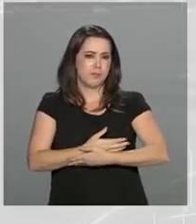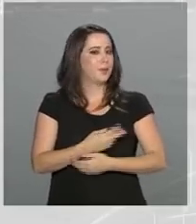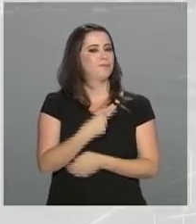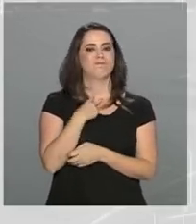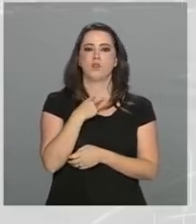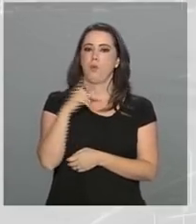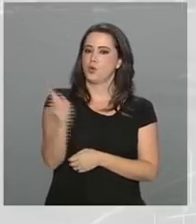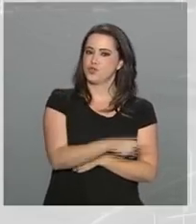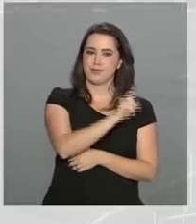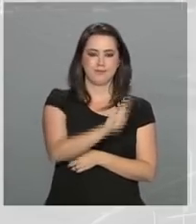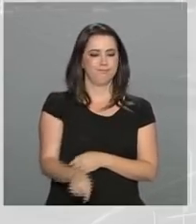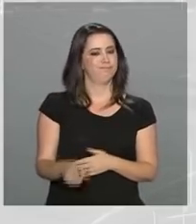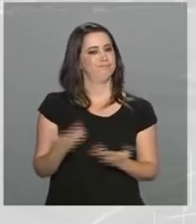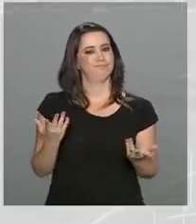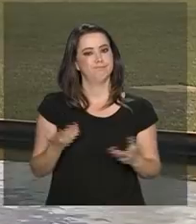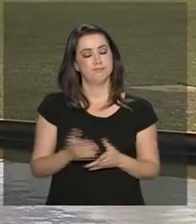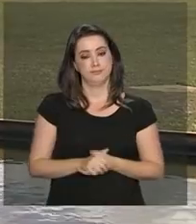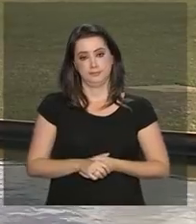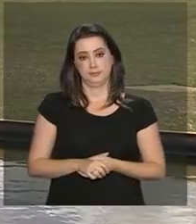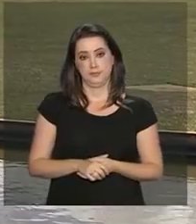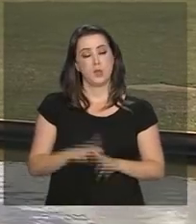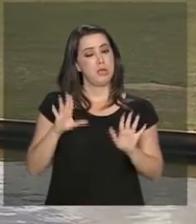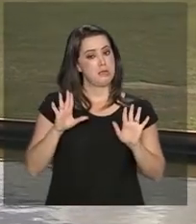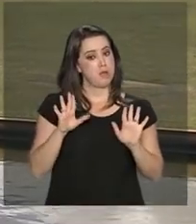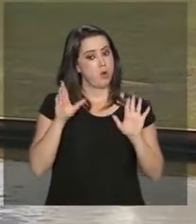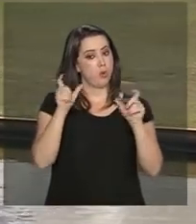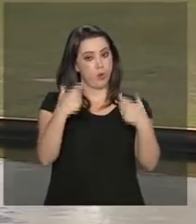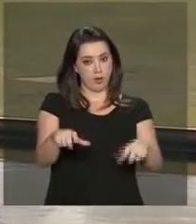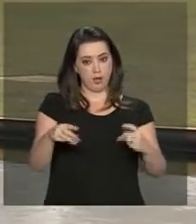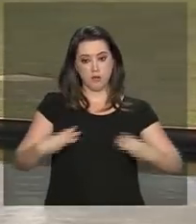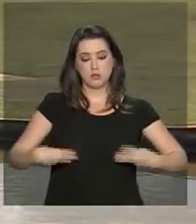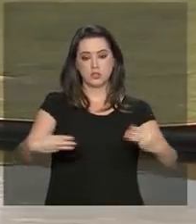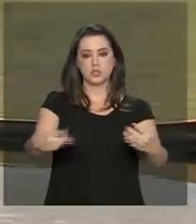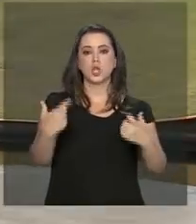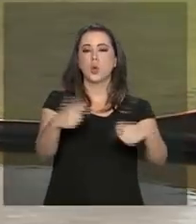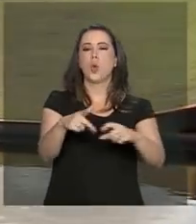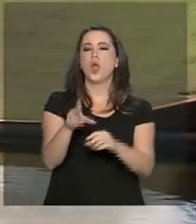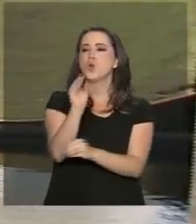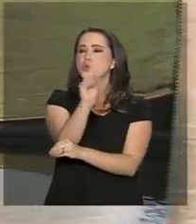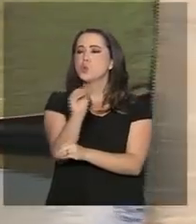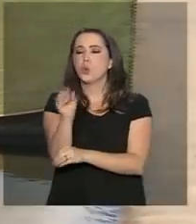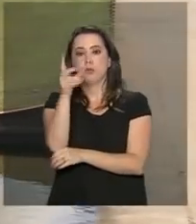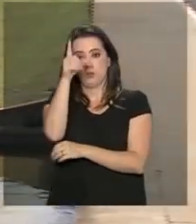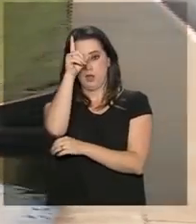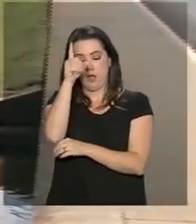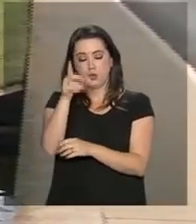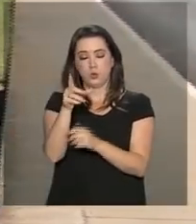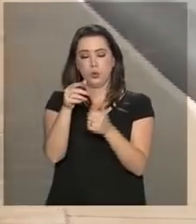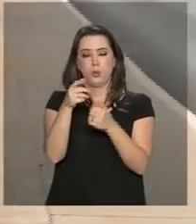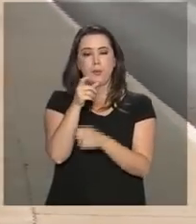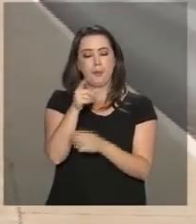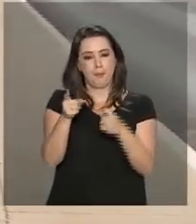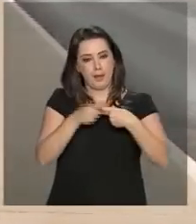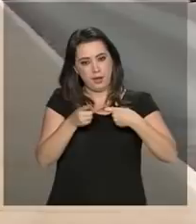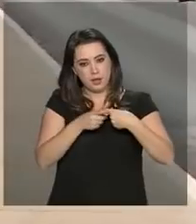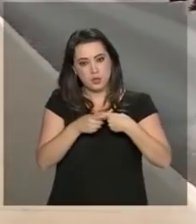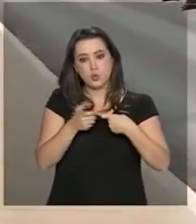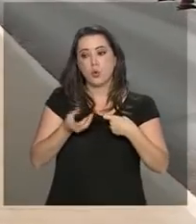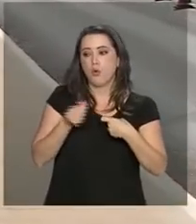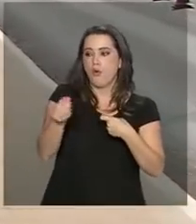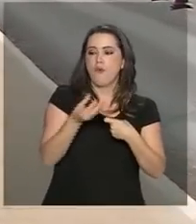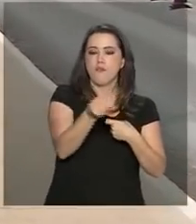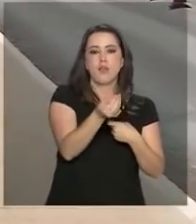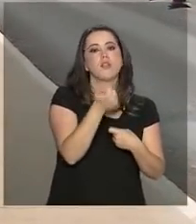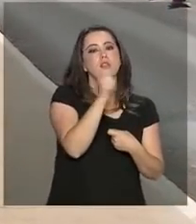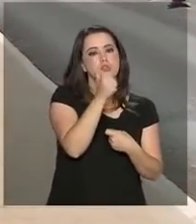na esplanada no dia 1º de janeiro. A esplanada contará com postos médicos, pontos de distribuição de água, banheiro